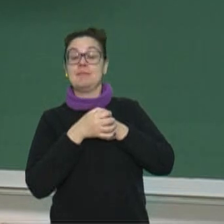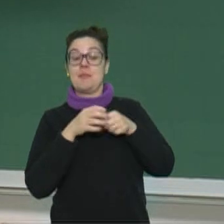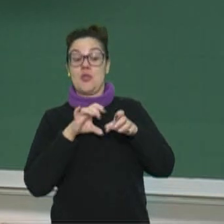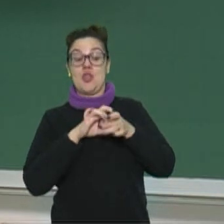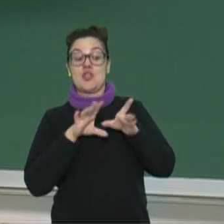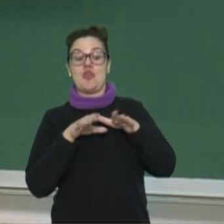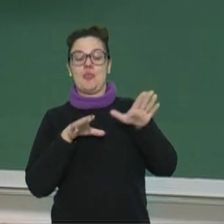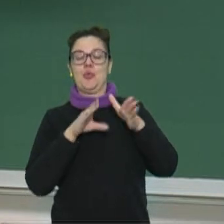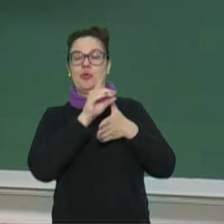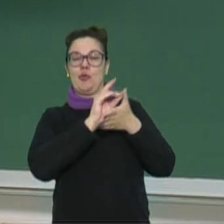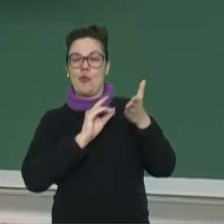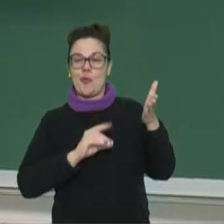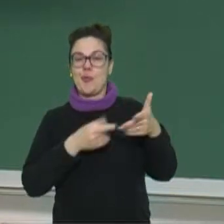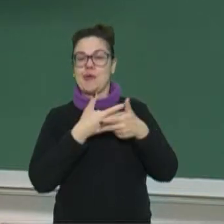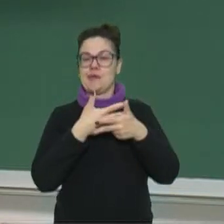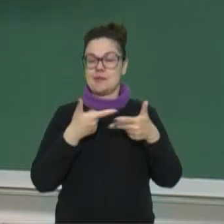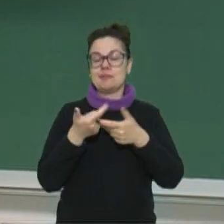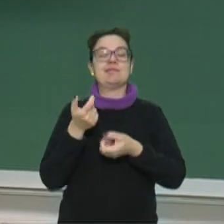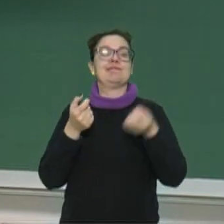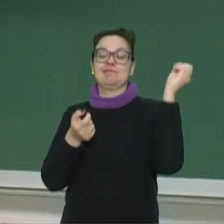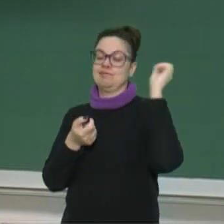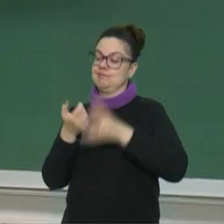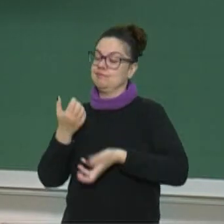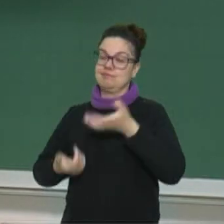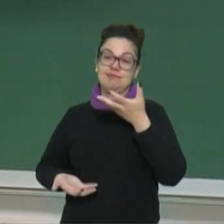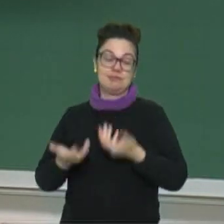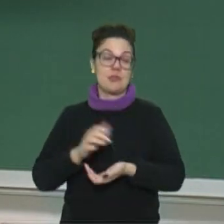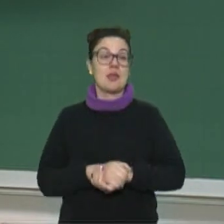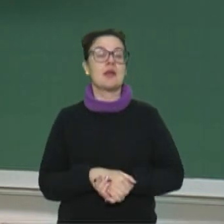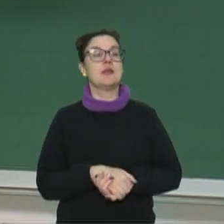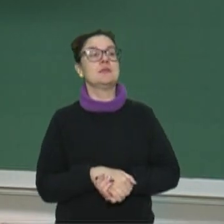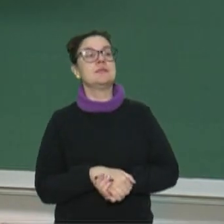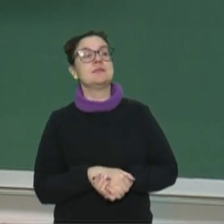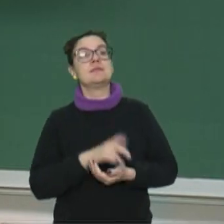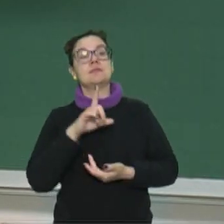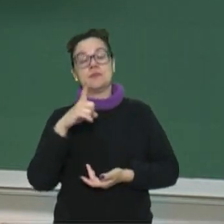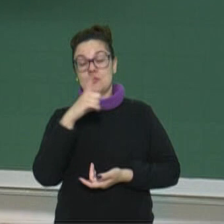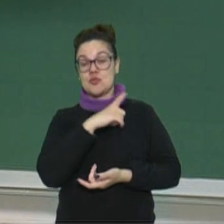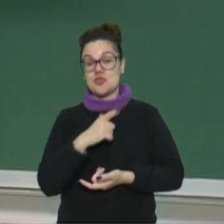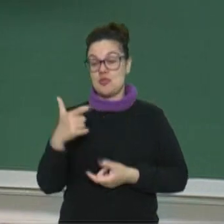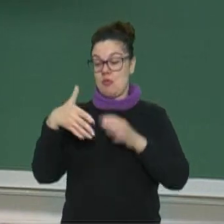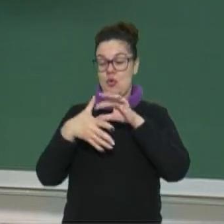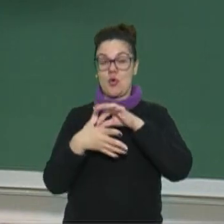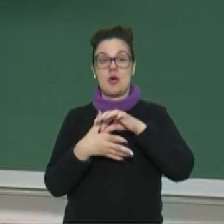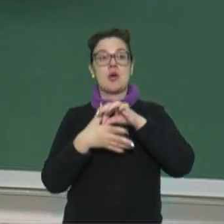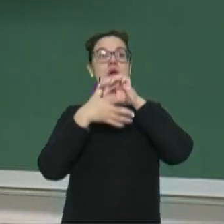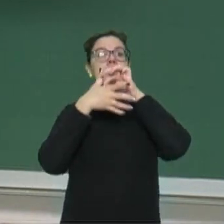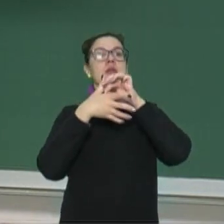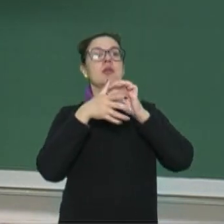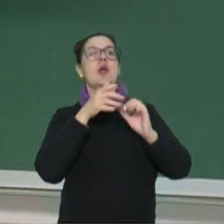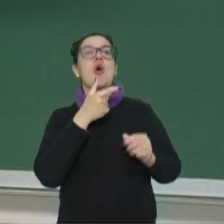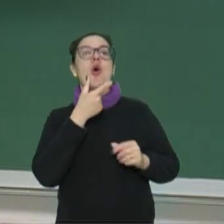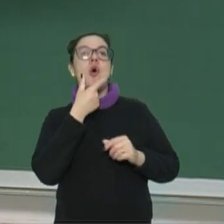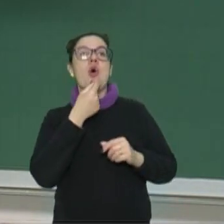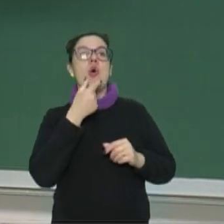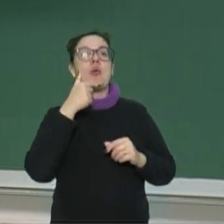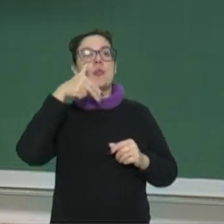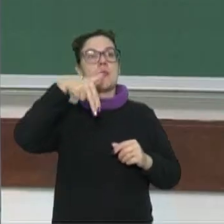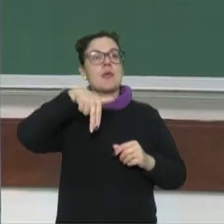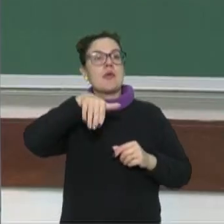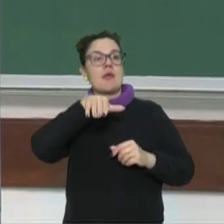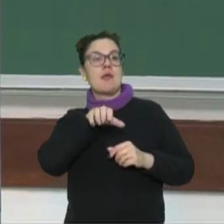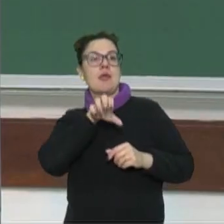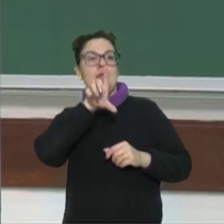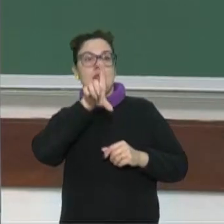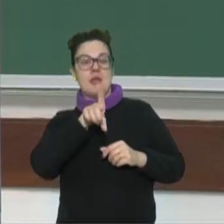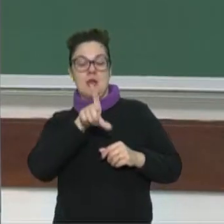muitos documentos, não deixavam muita coisa escrita. Tá? Havia um líder, Ned Ludd, que nunca foi encontrado e